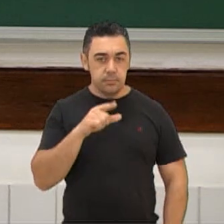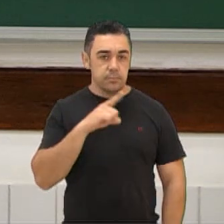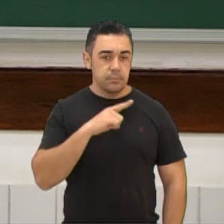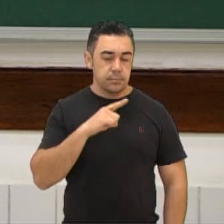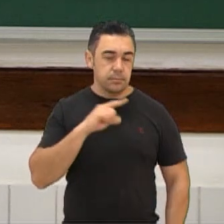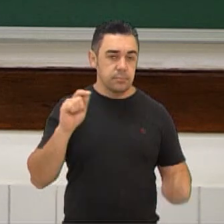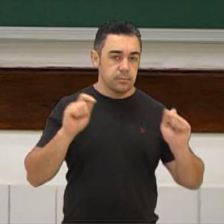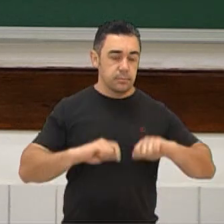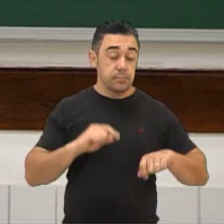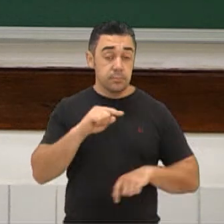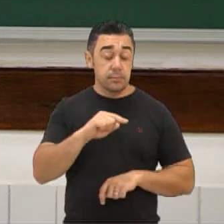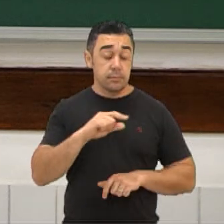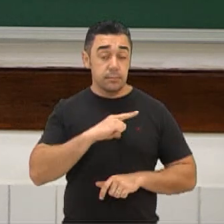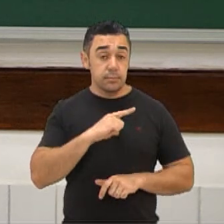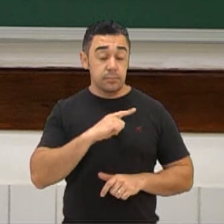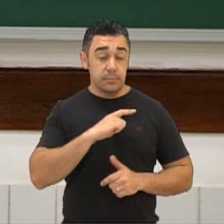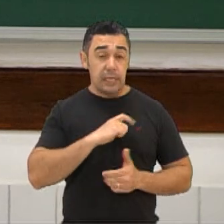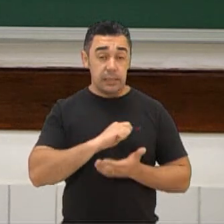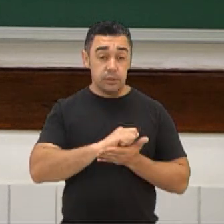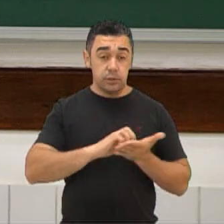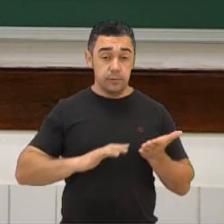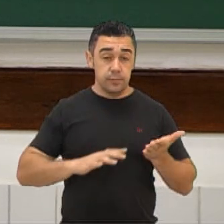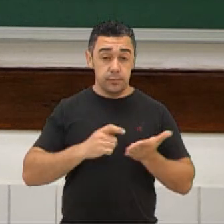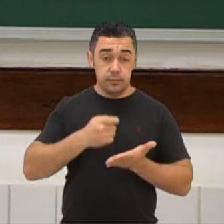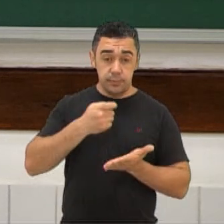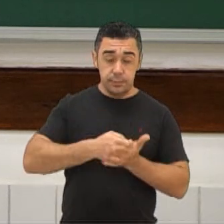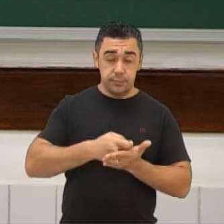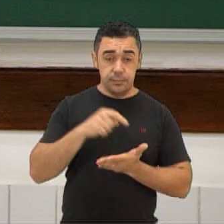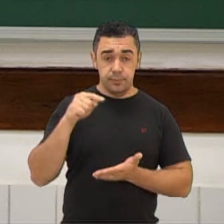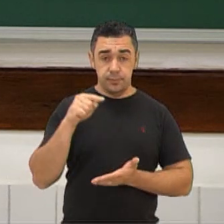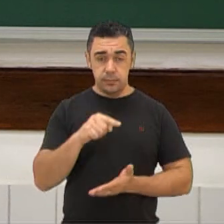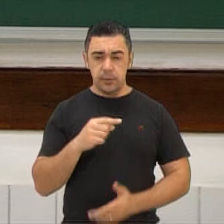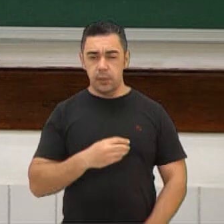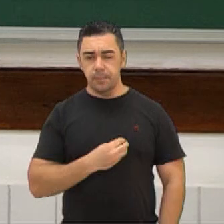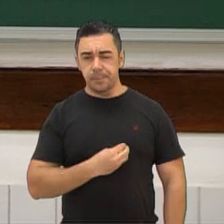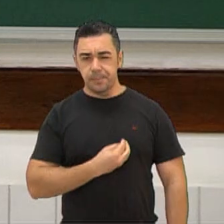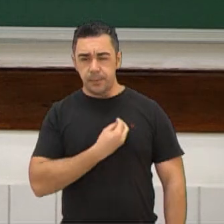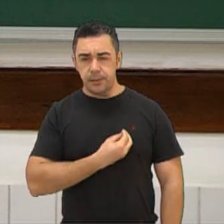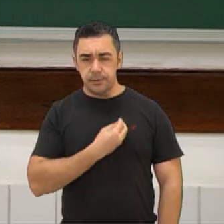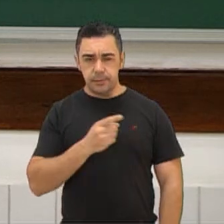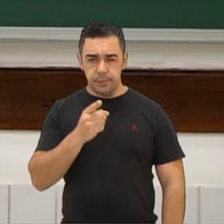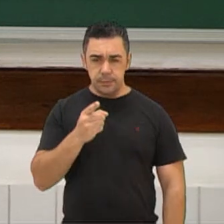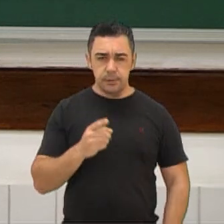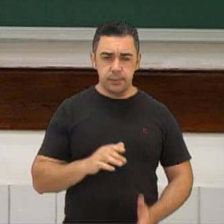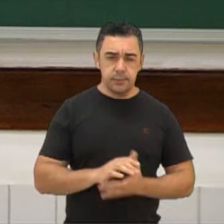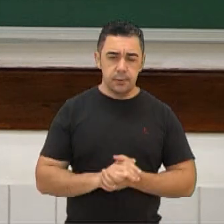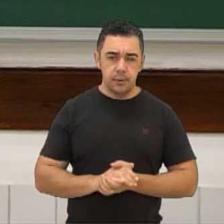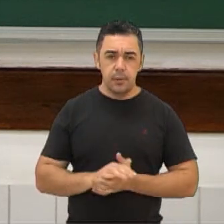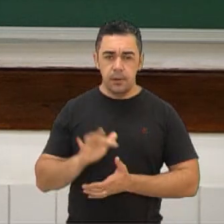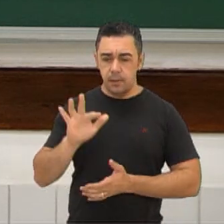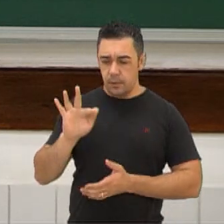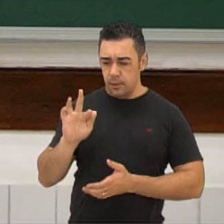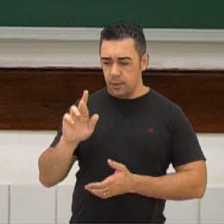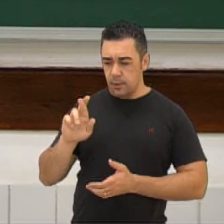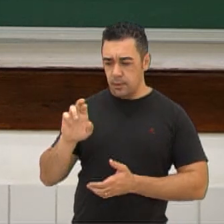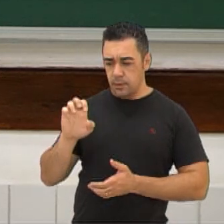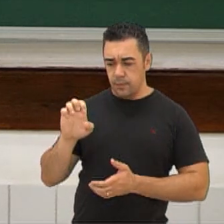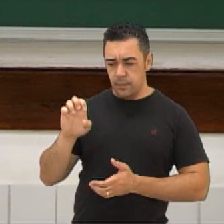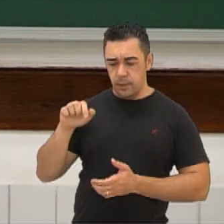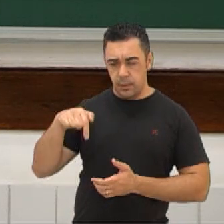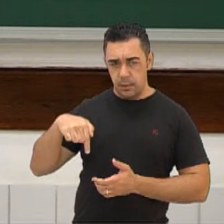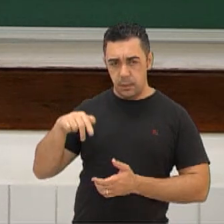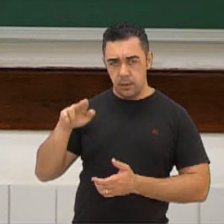dentro tem uma atividade, e nessa atividade vai estar escrito chamada ou frequência. Vocês confirmando lá a atividade ou